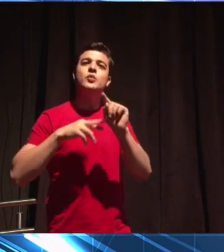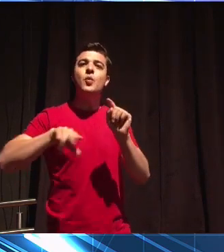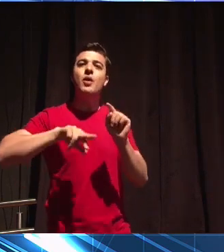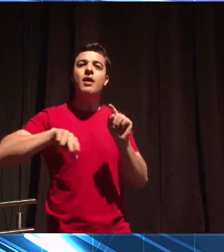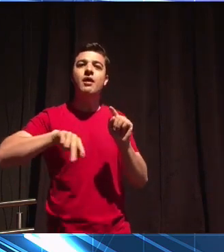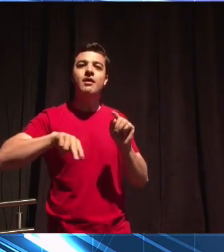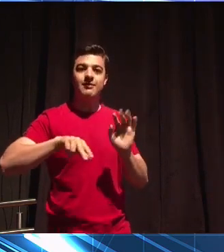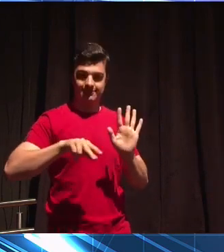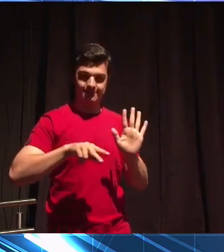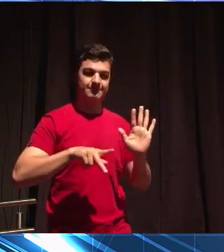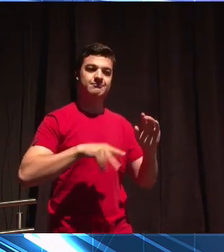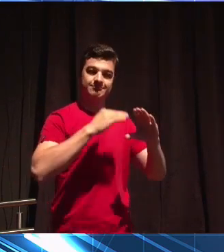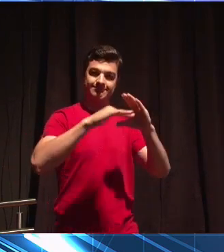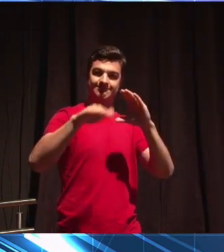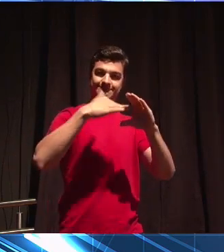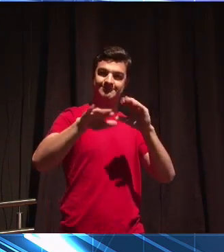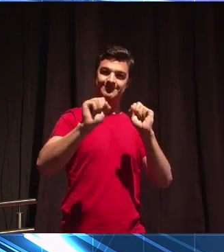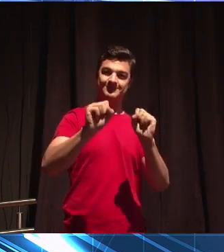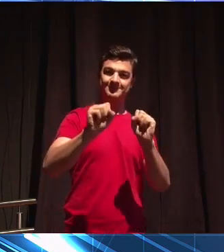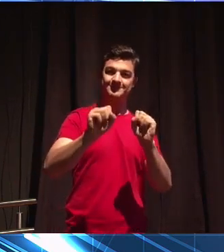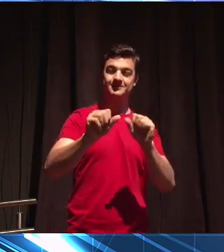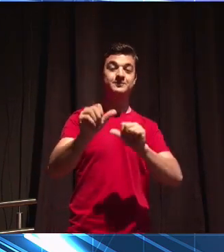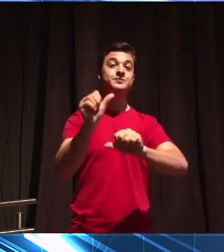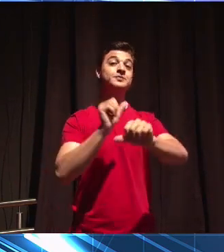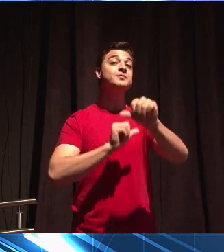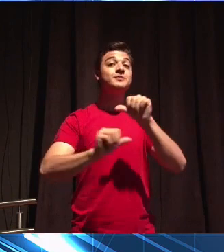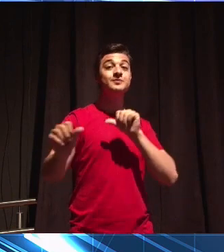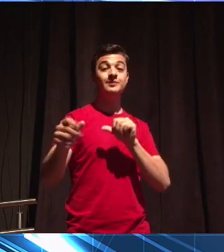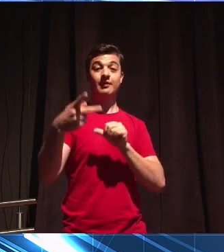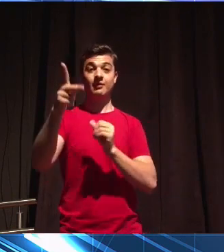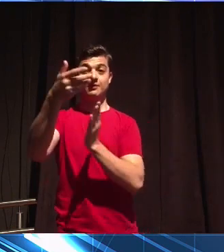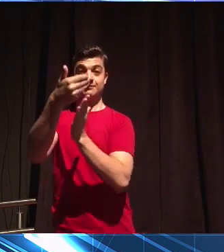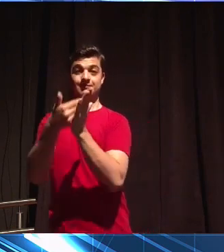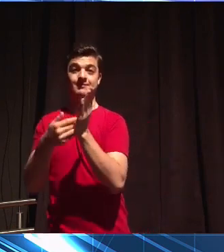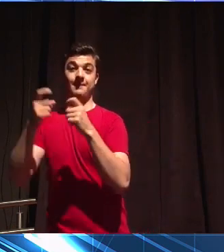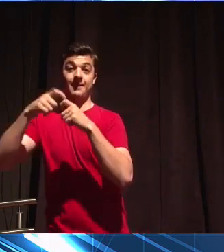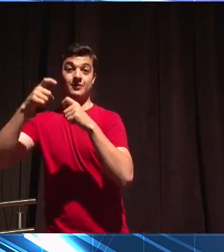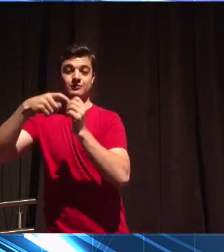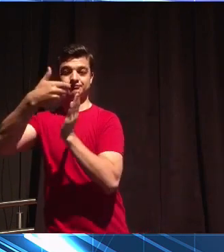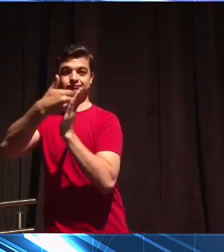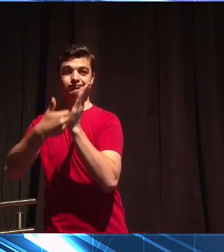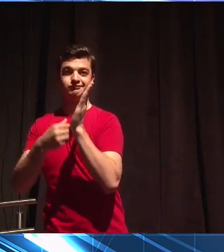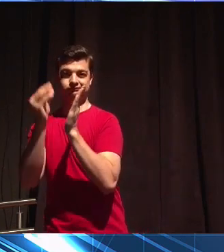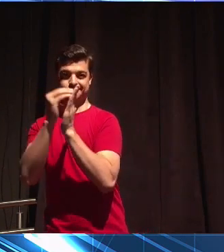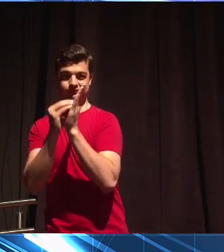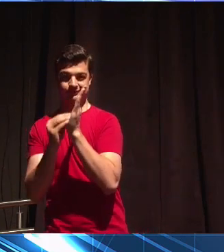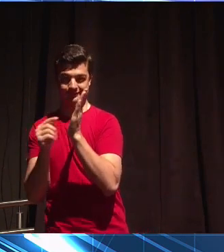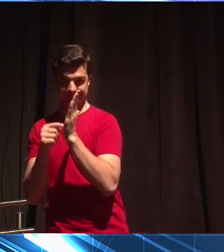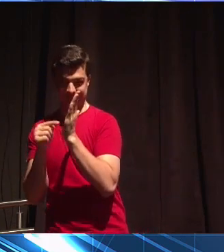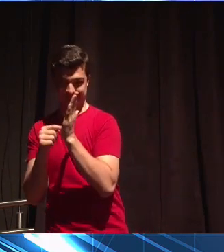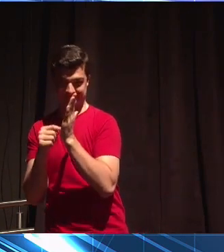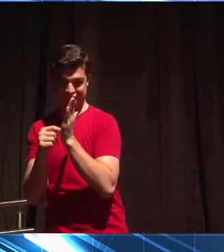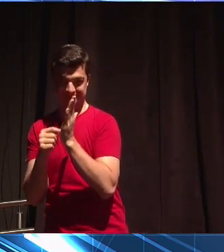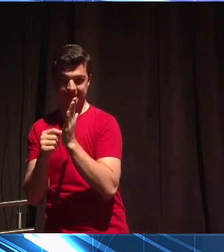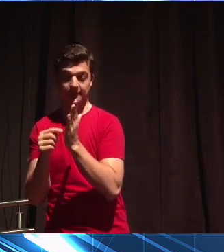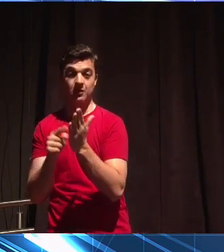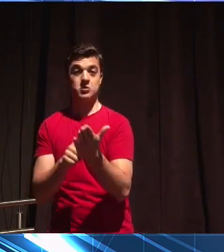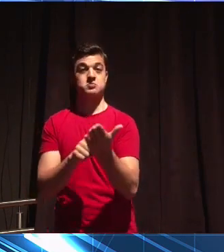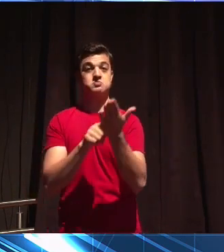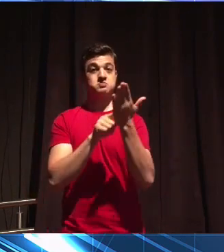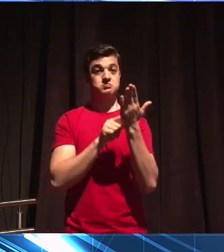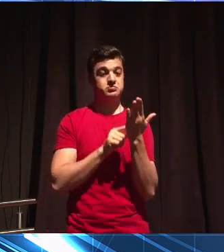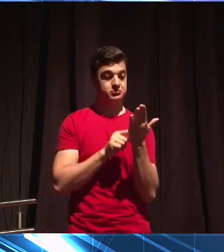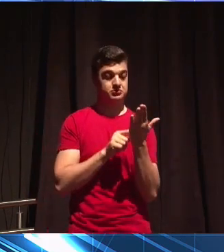sobre isso. Por outro lado, eu não posso, por exemplo, pegar a tua ficha médica, ninguém pode pegar o rastro de eletroencefalograma que eu deixei na